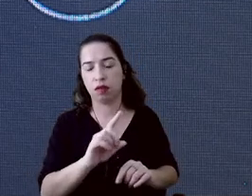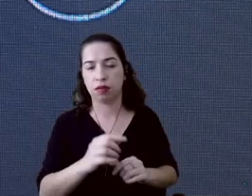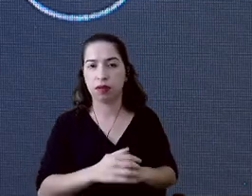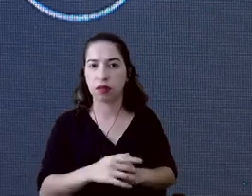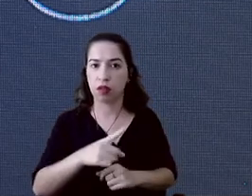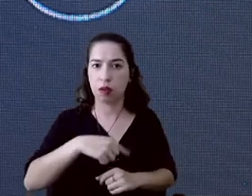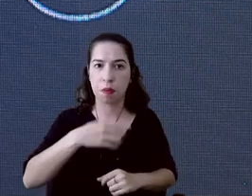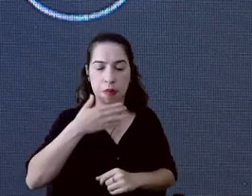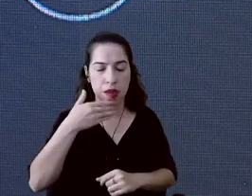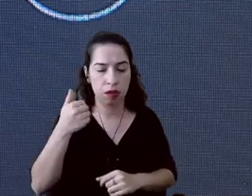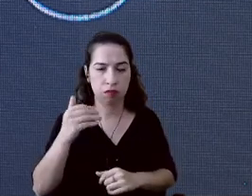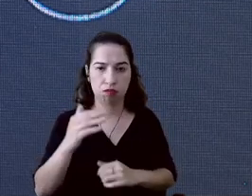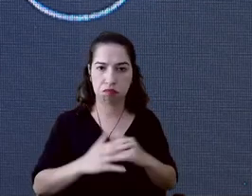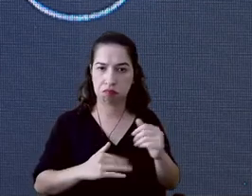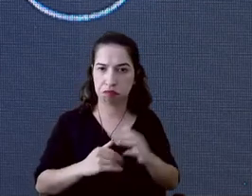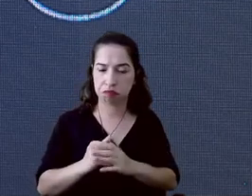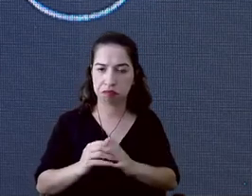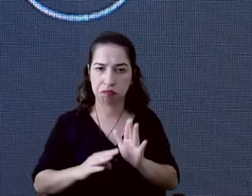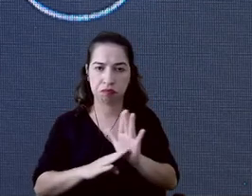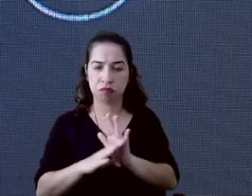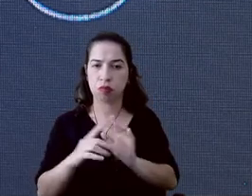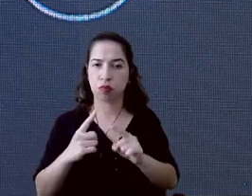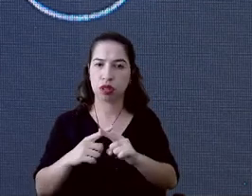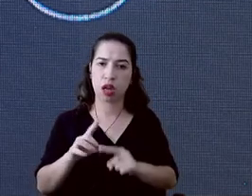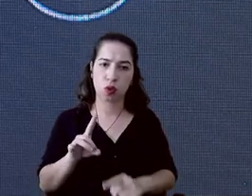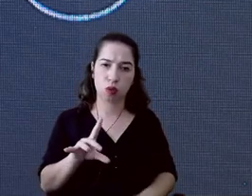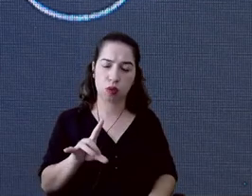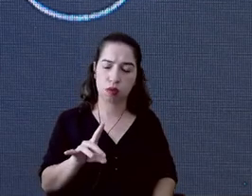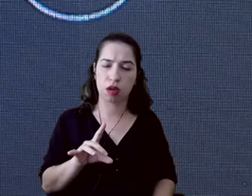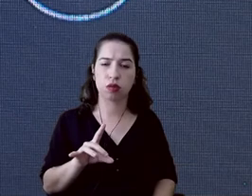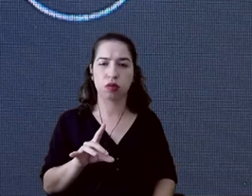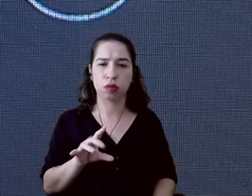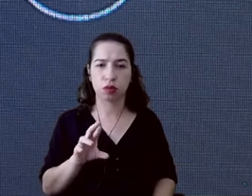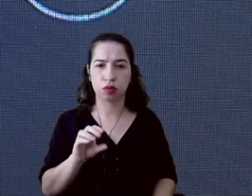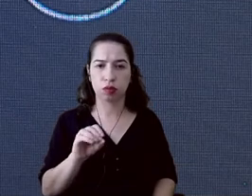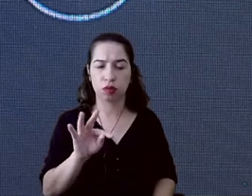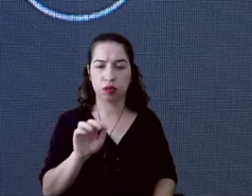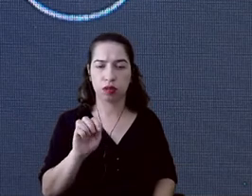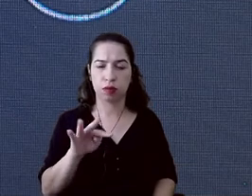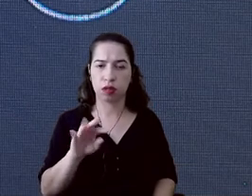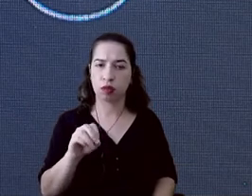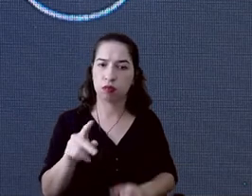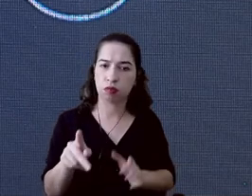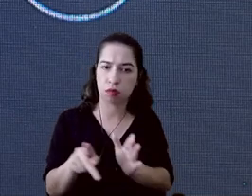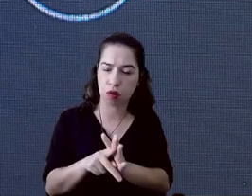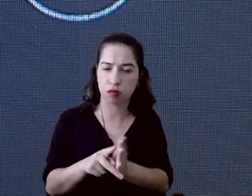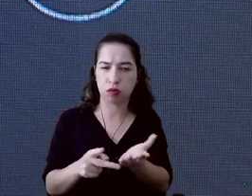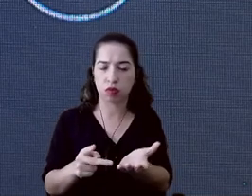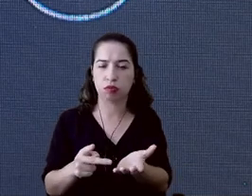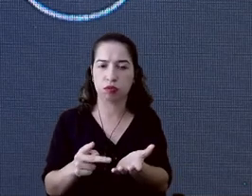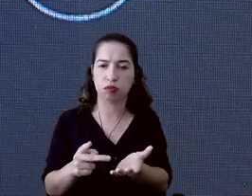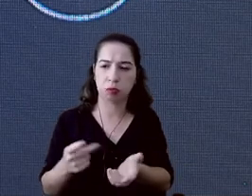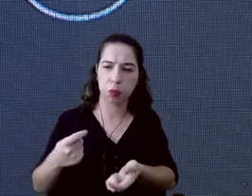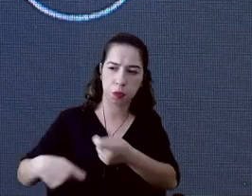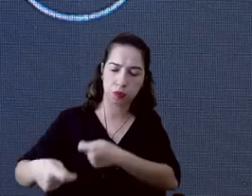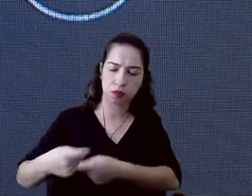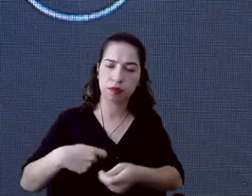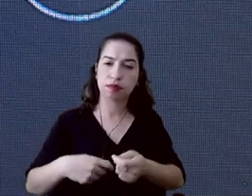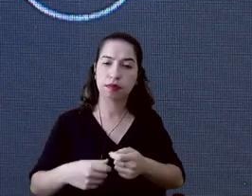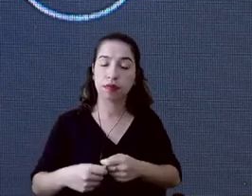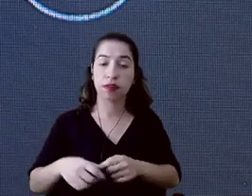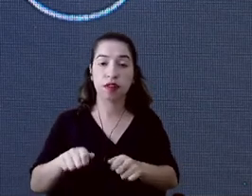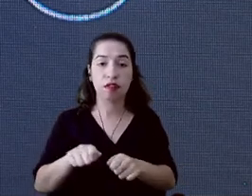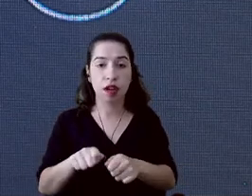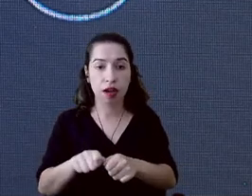por ter roteamento automático roteamento inteligente transações e fazer isso construir isso